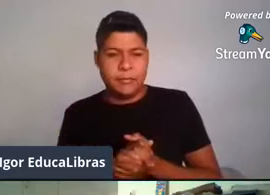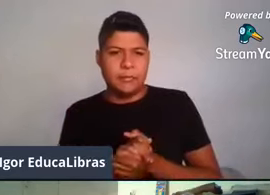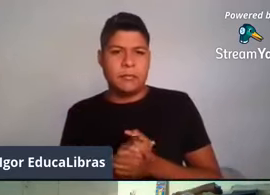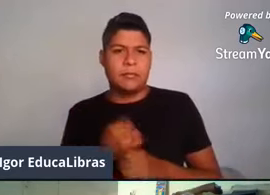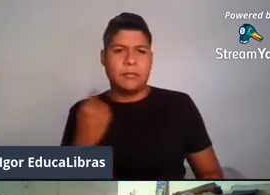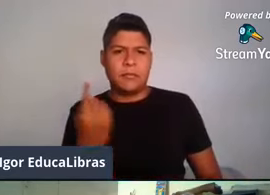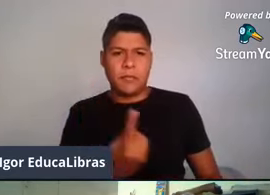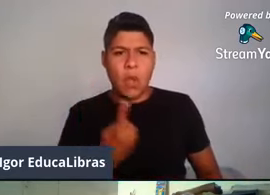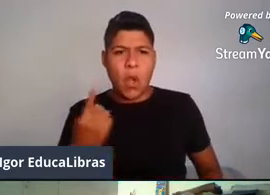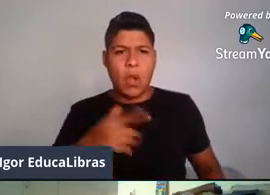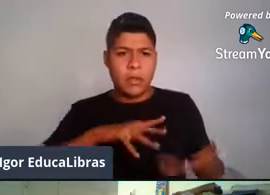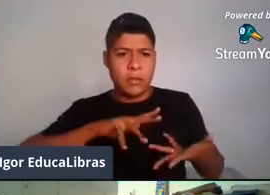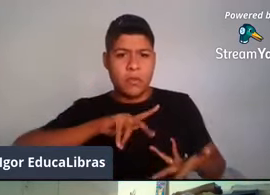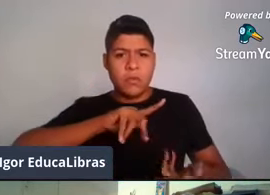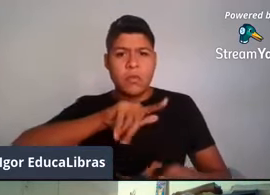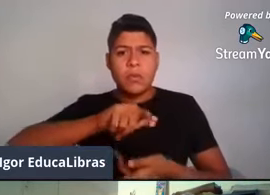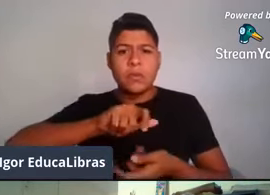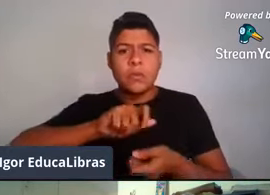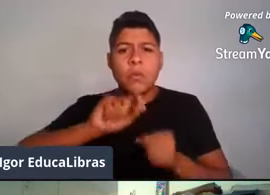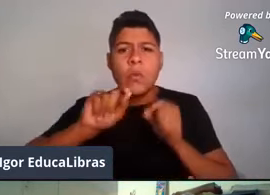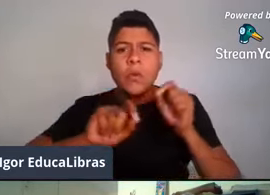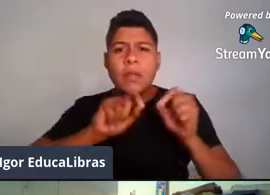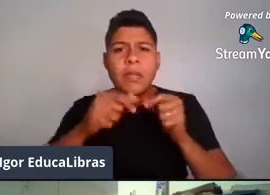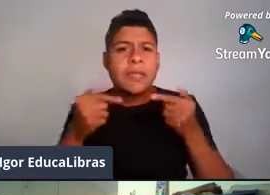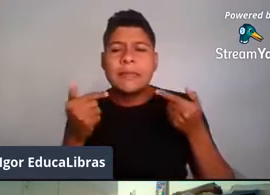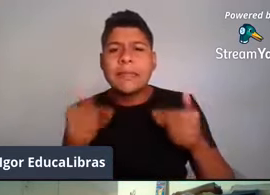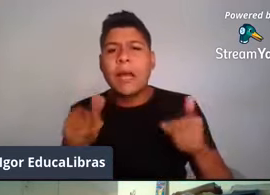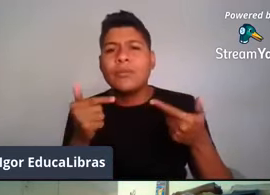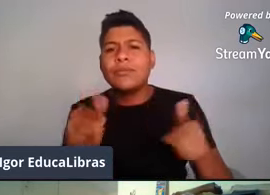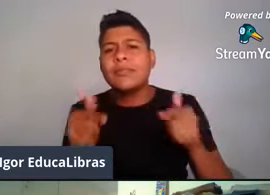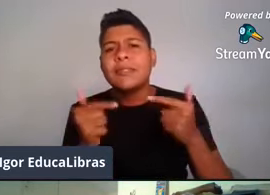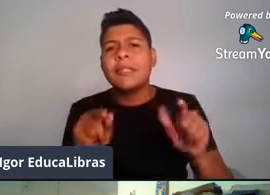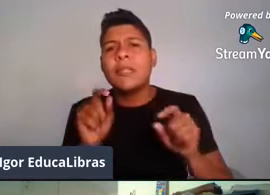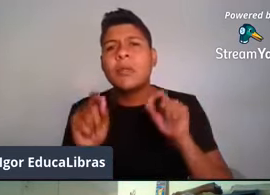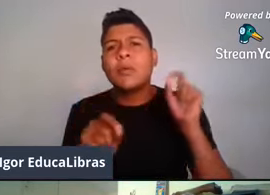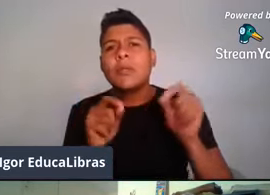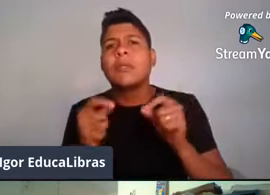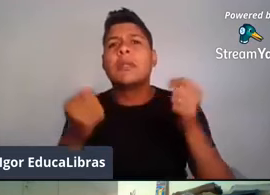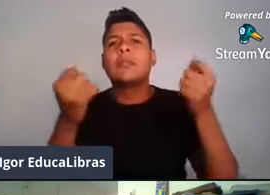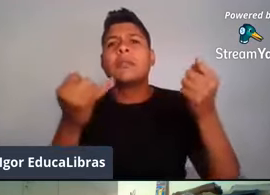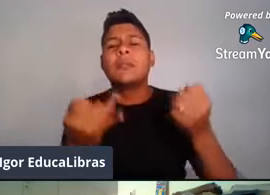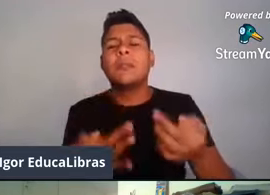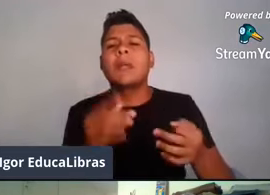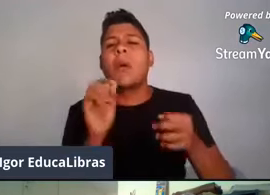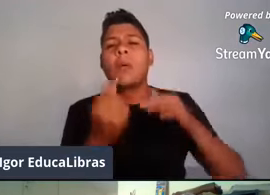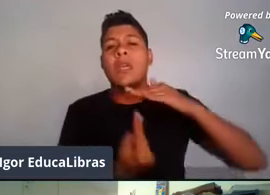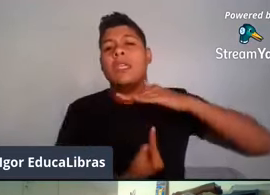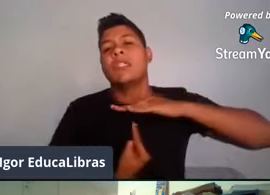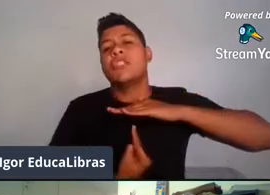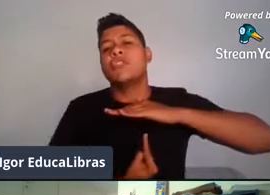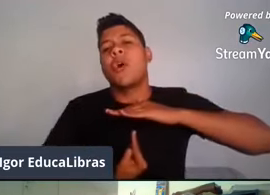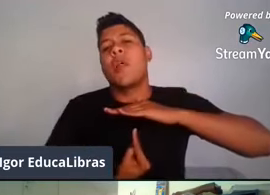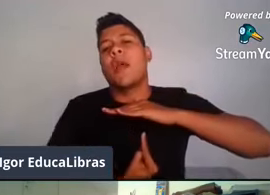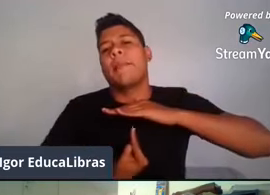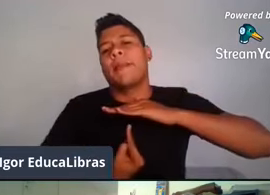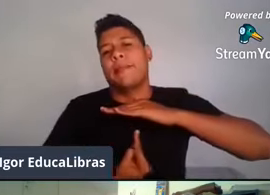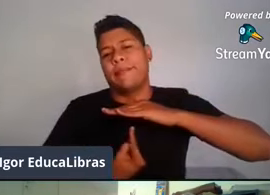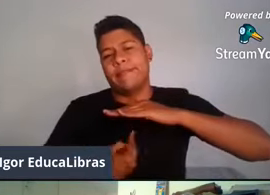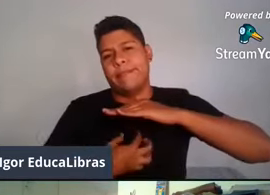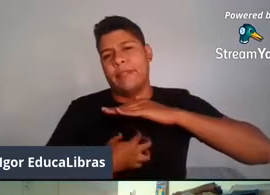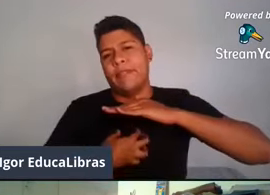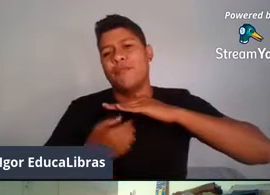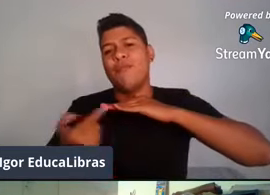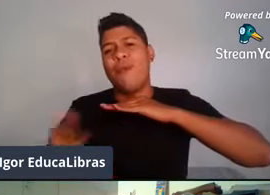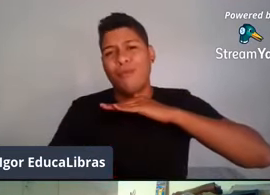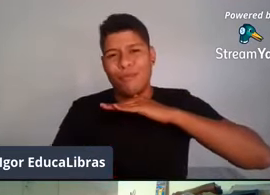num mundo hoje que não tem, ou seja, que prega o isolamento por outros motivos. Então,